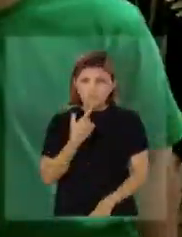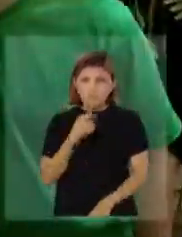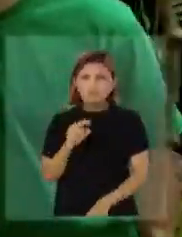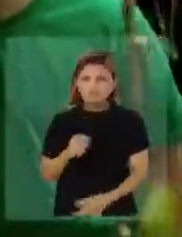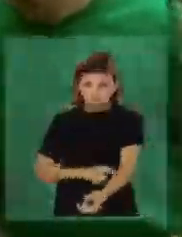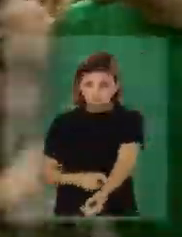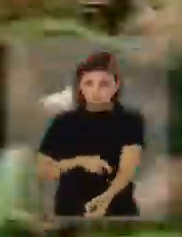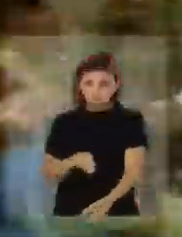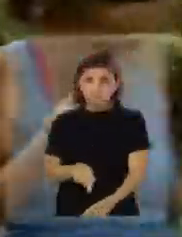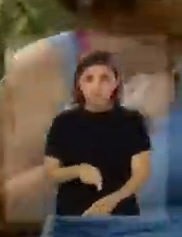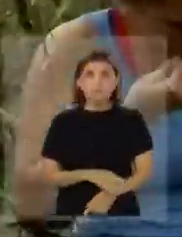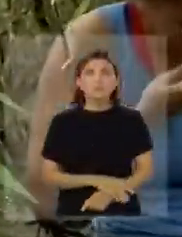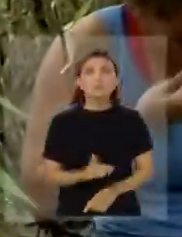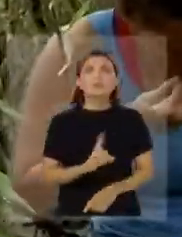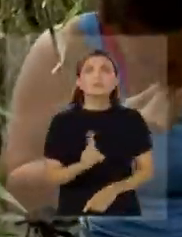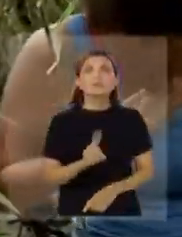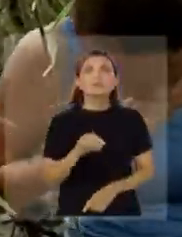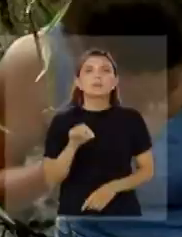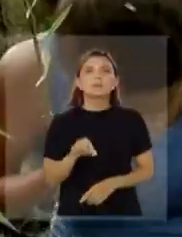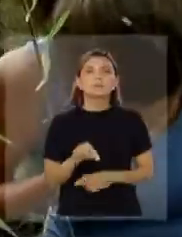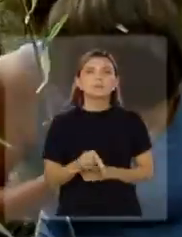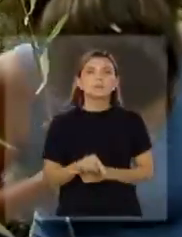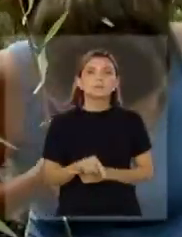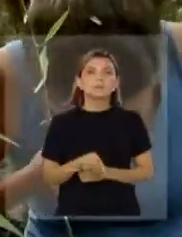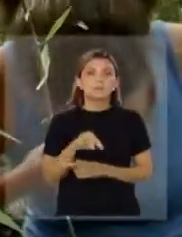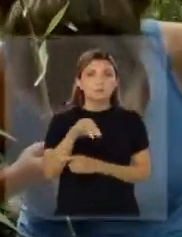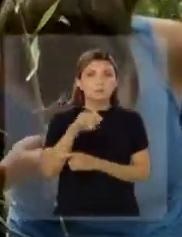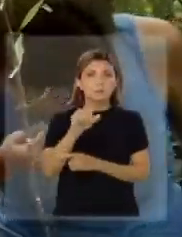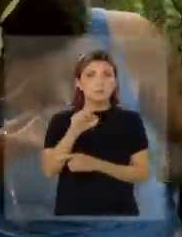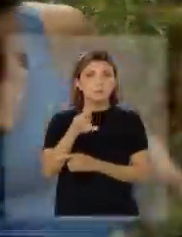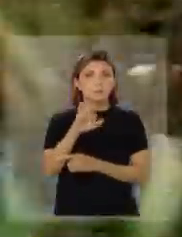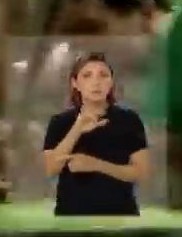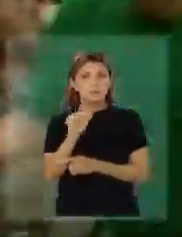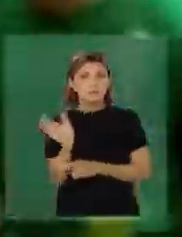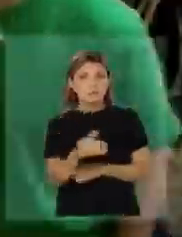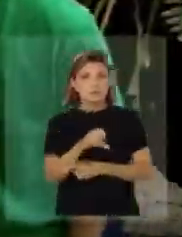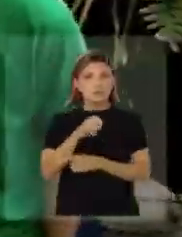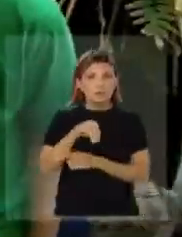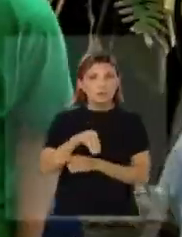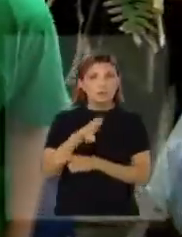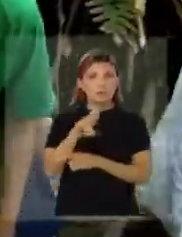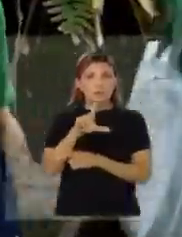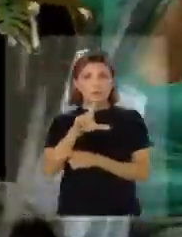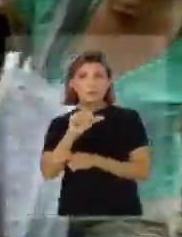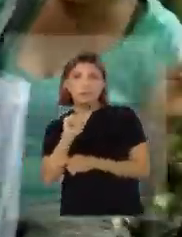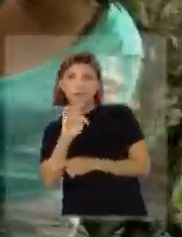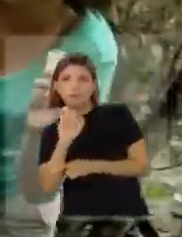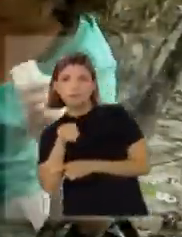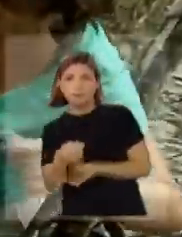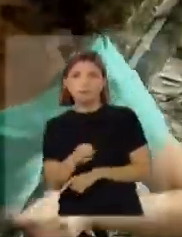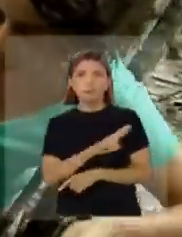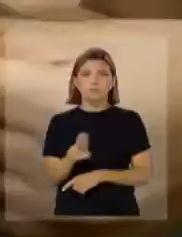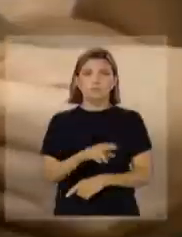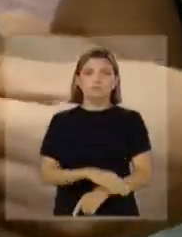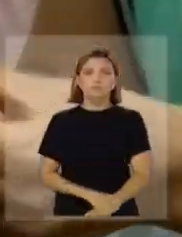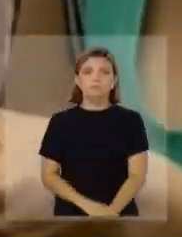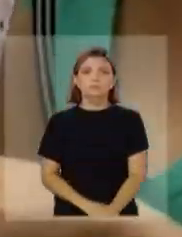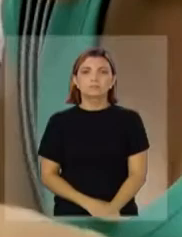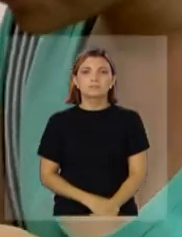tá nervosinho? Ah, esse caranguejo é chamado de maria mulata. Ah, doeu, Thalita. Doeu. Vem cá que eu dou um jeito nisso